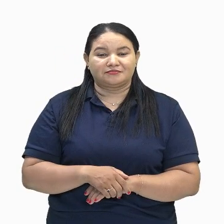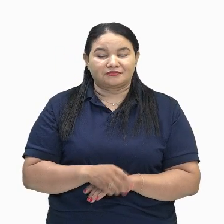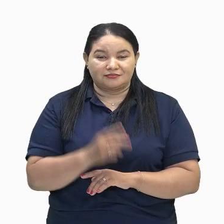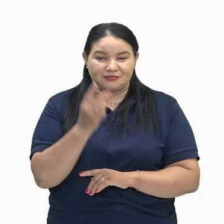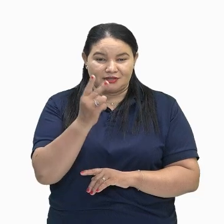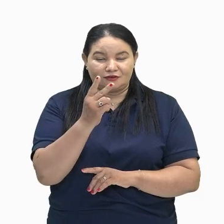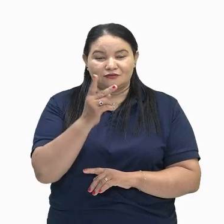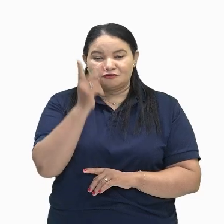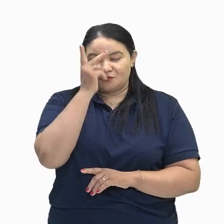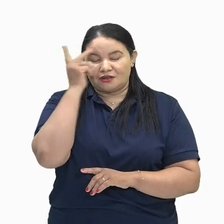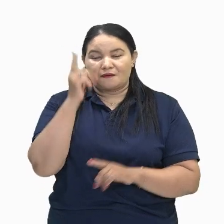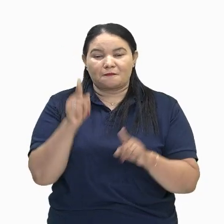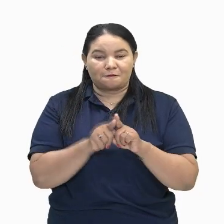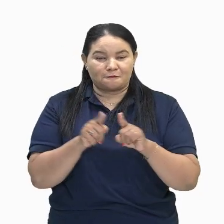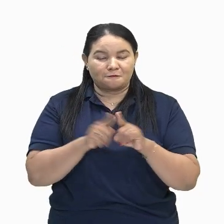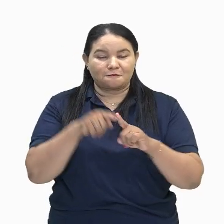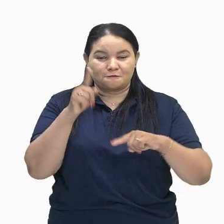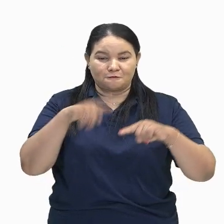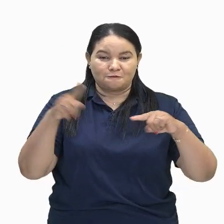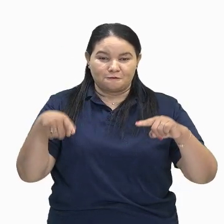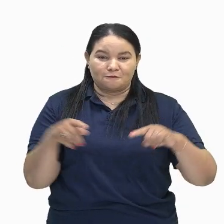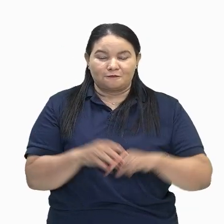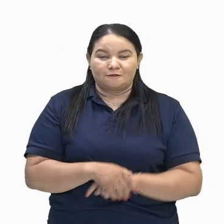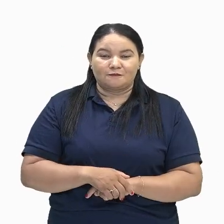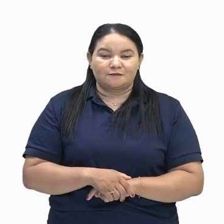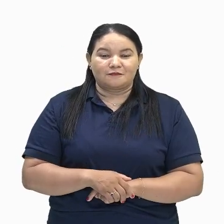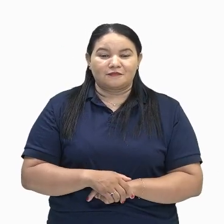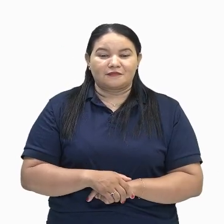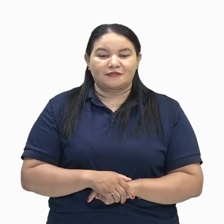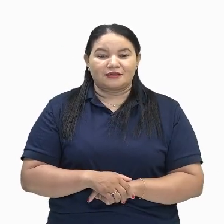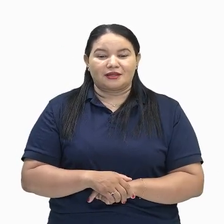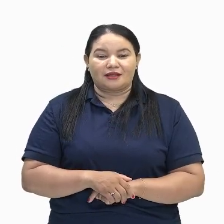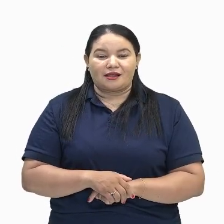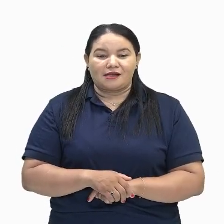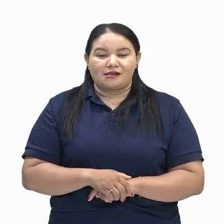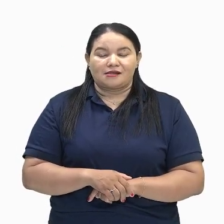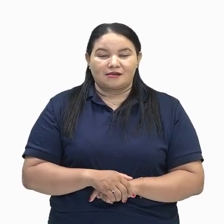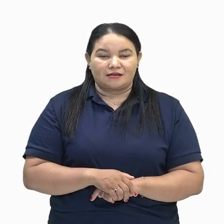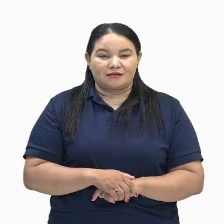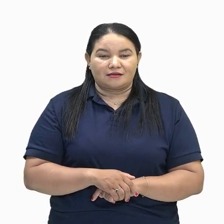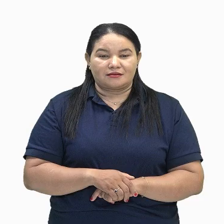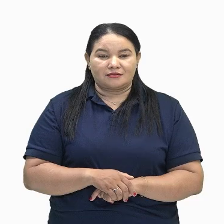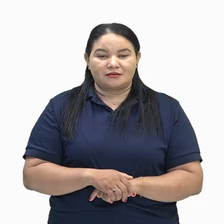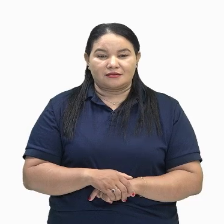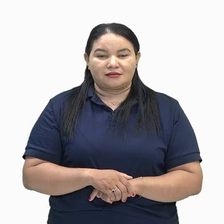palavras, elas ainda são variações. Tanto levar tábua quanto levar um fora.